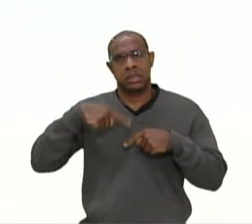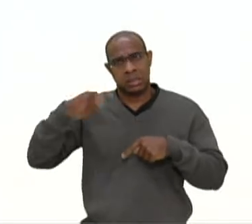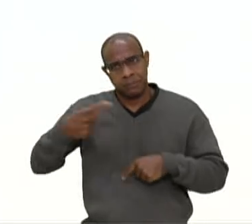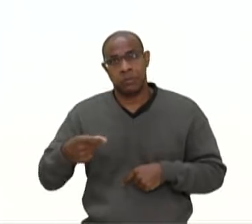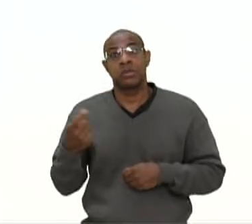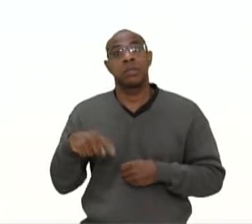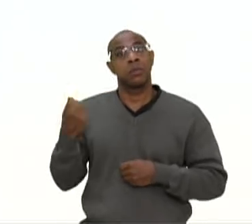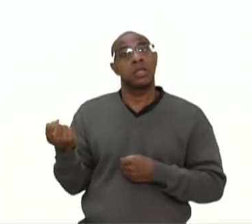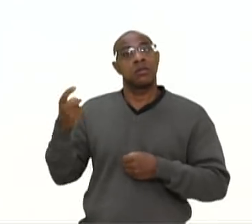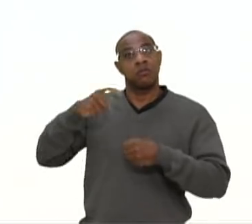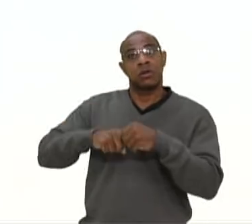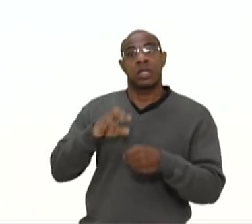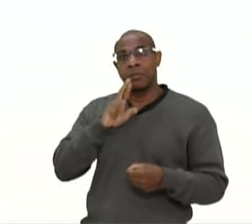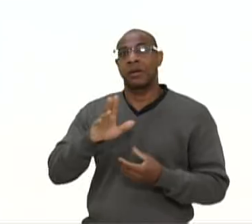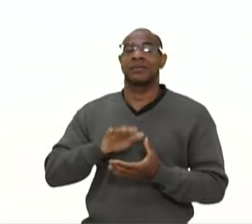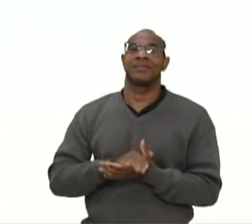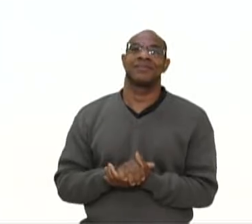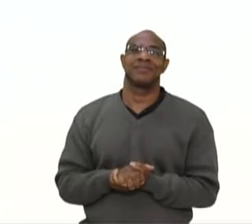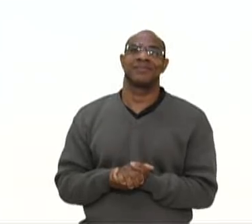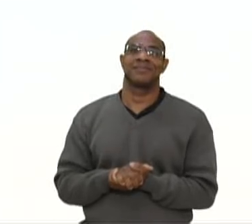voltamos.